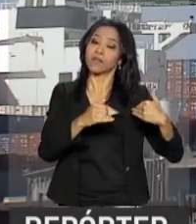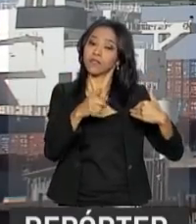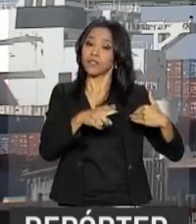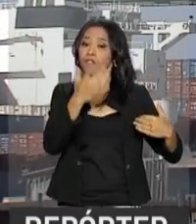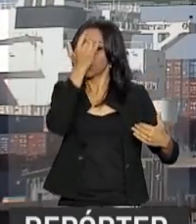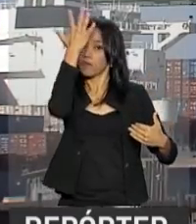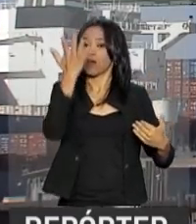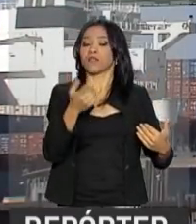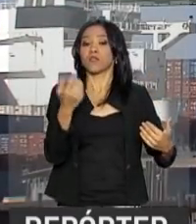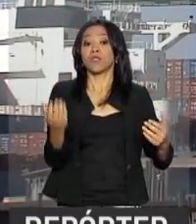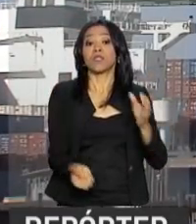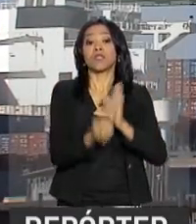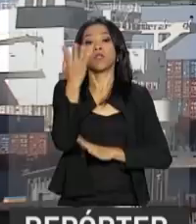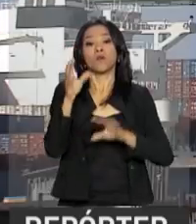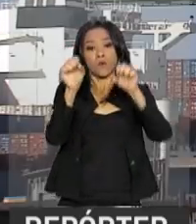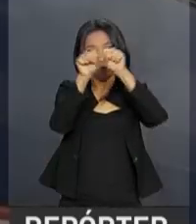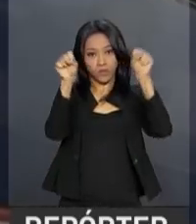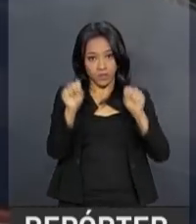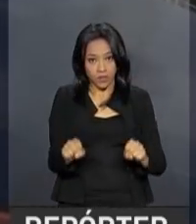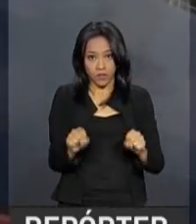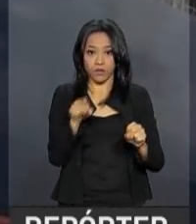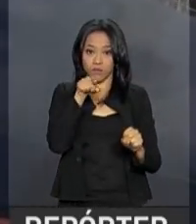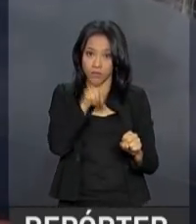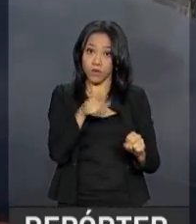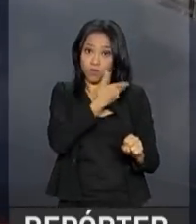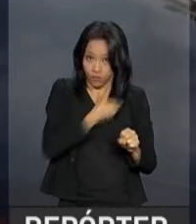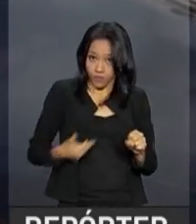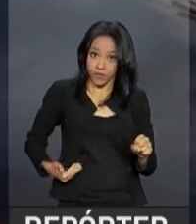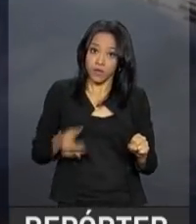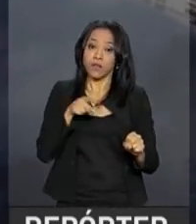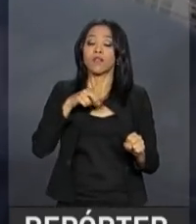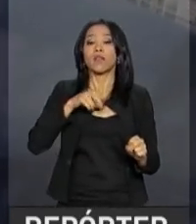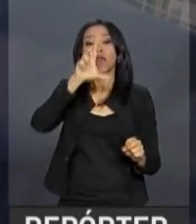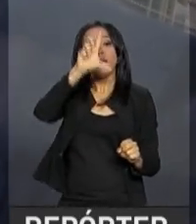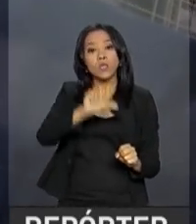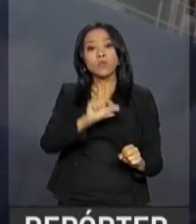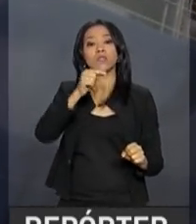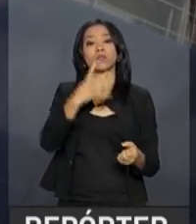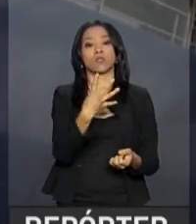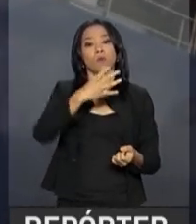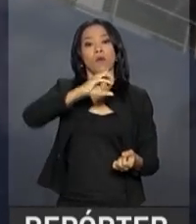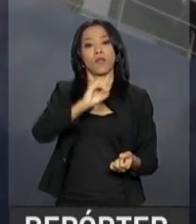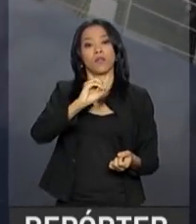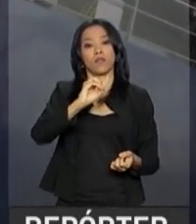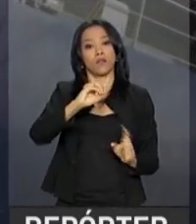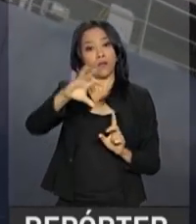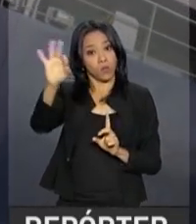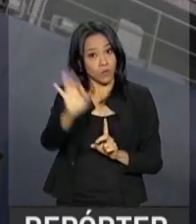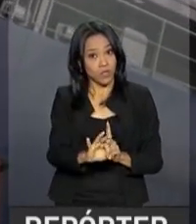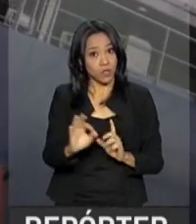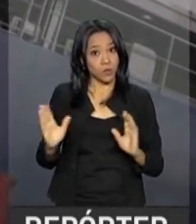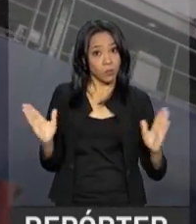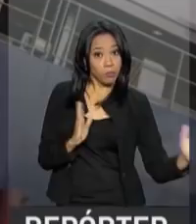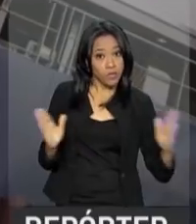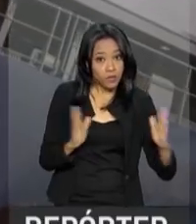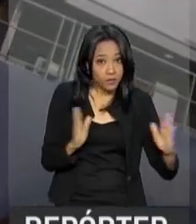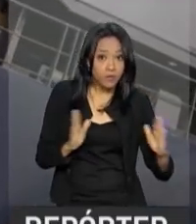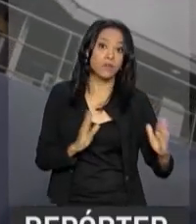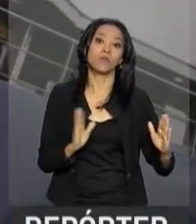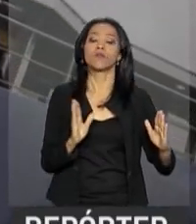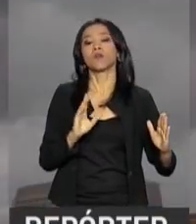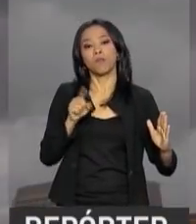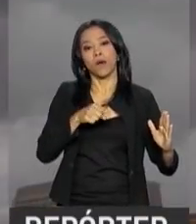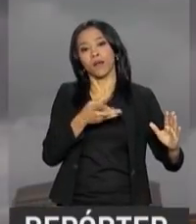implantação do portal único do comércio exterior o governo estima uma redução média de 40% do prazo para a operação de